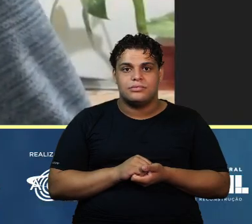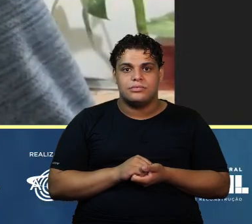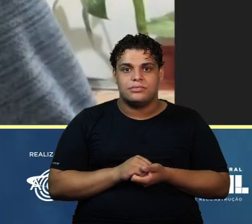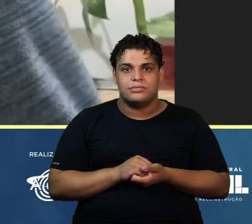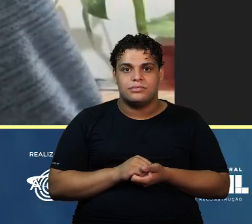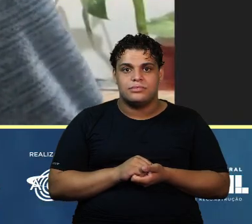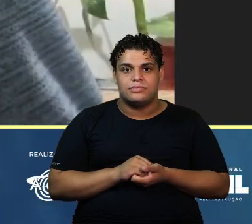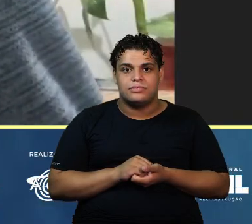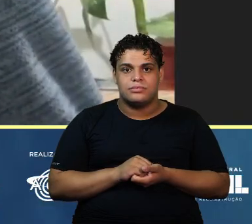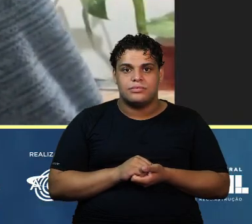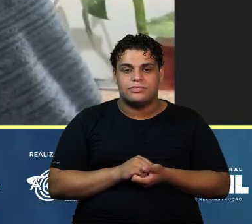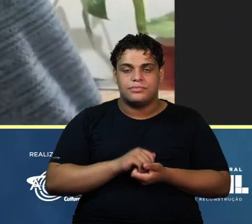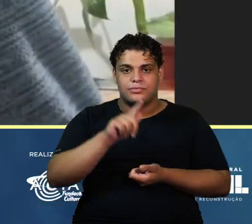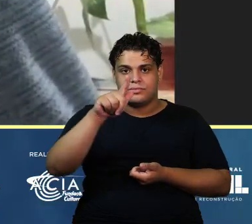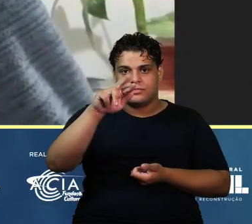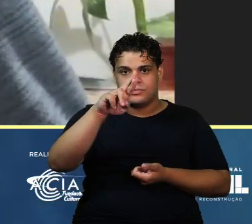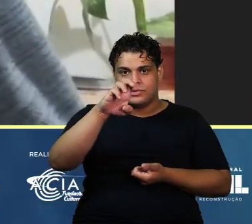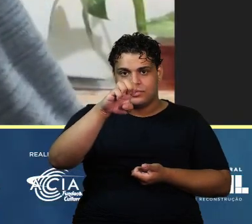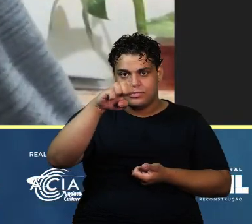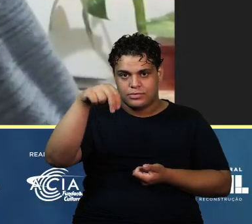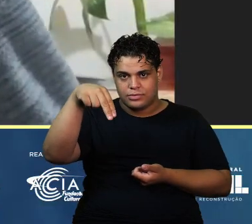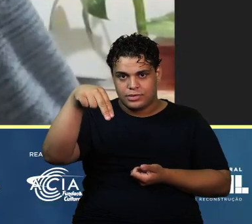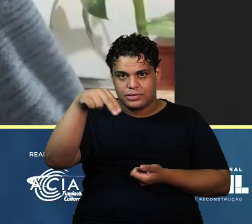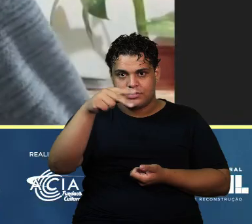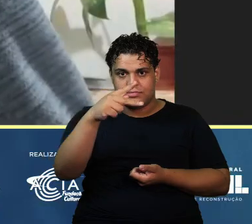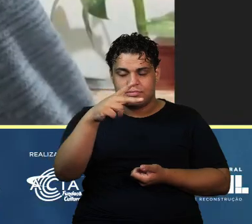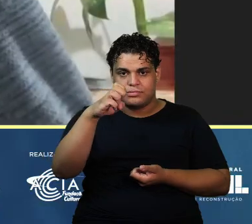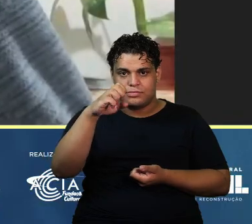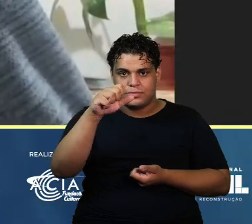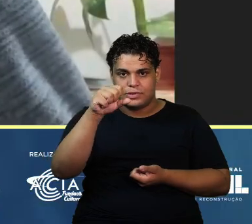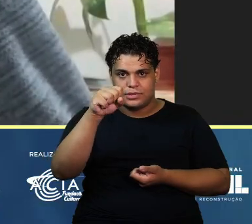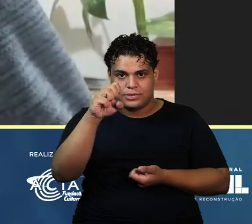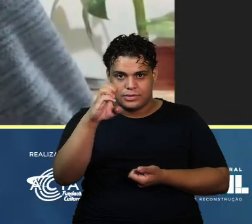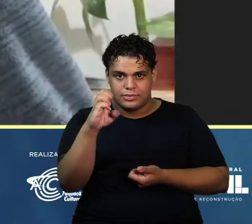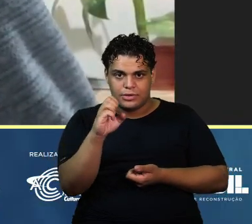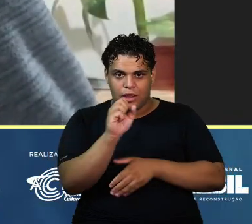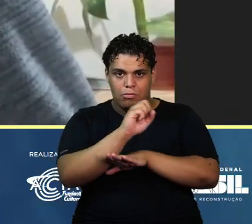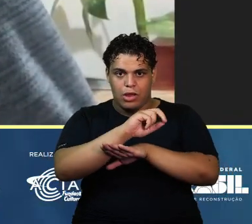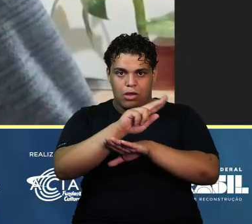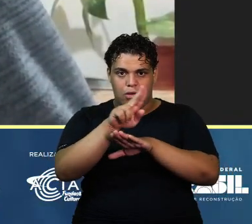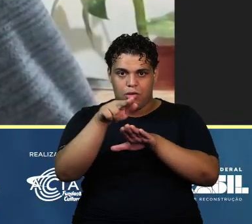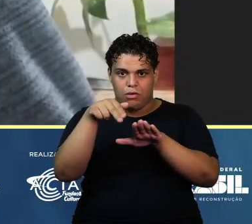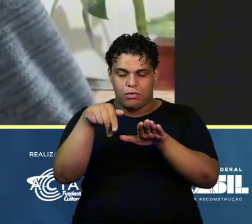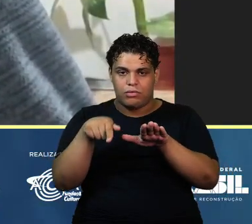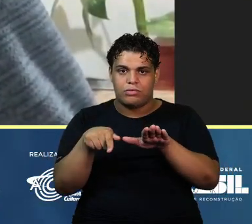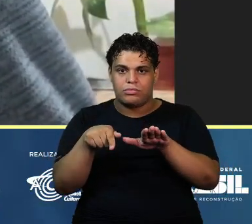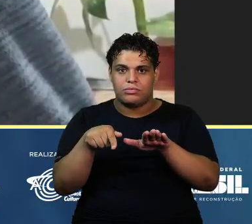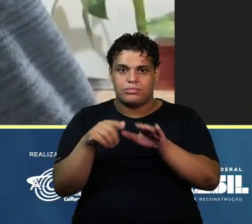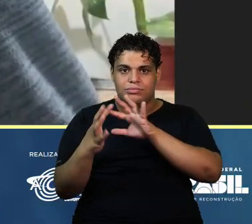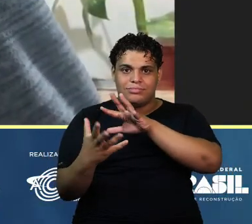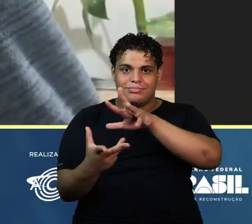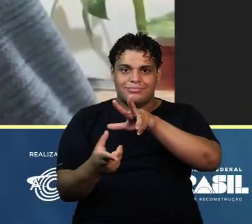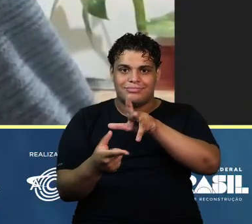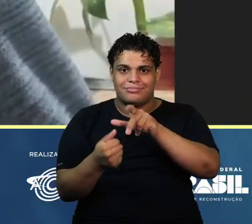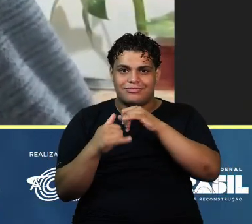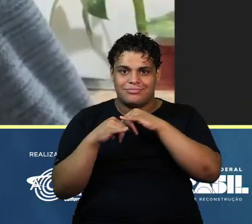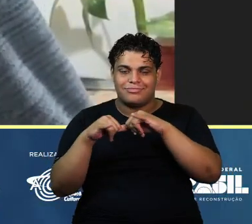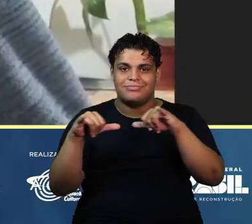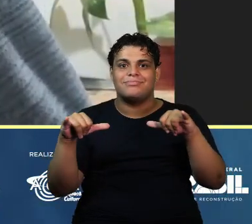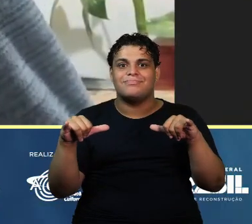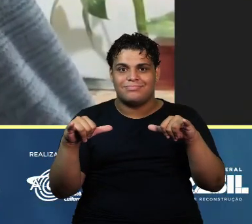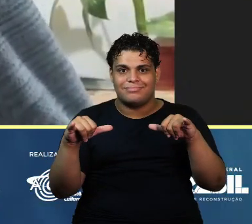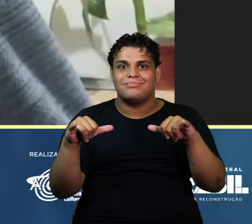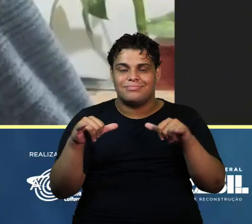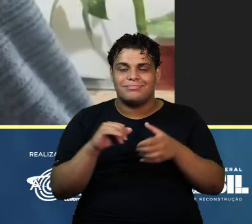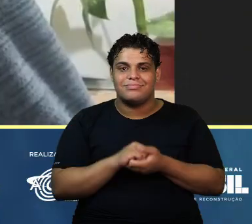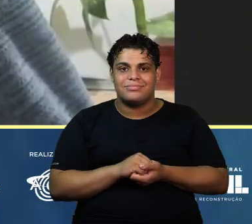o Greenpeace é uma ONG internacional, né? E a gente diz assim com muita tranquilidade que é a maior